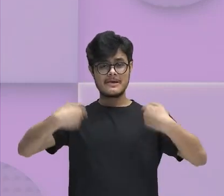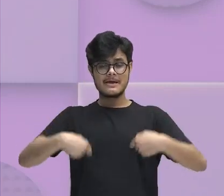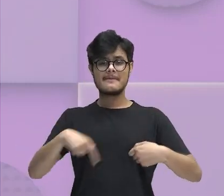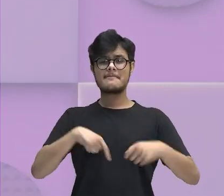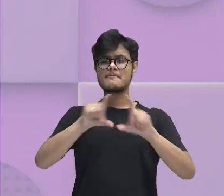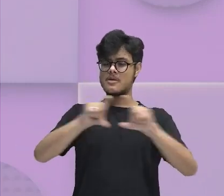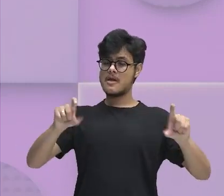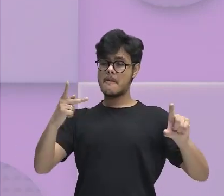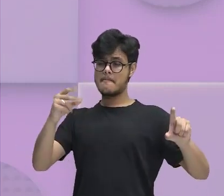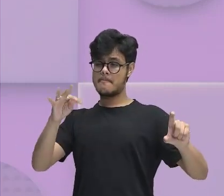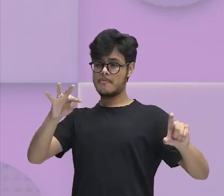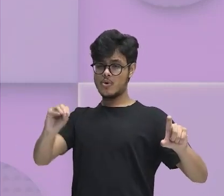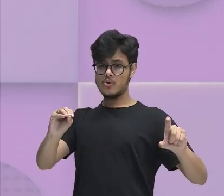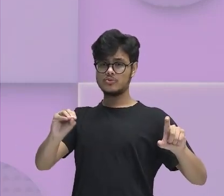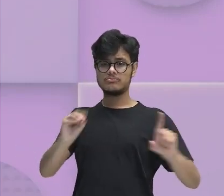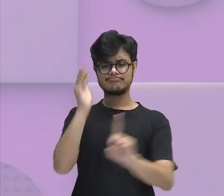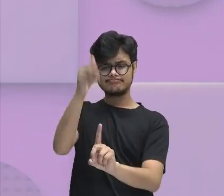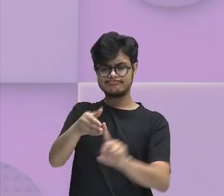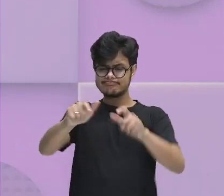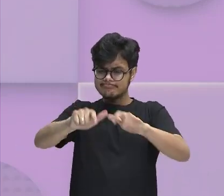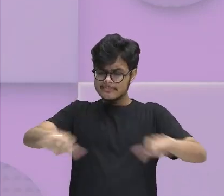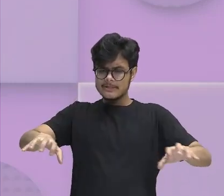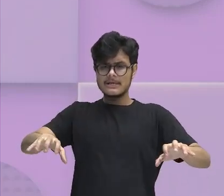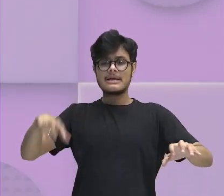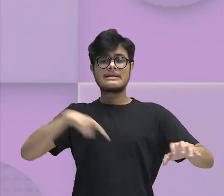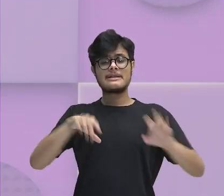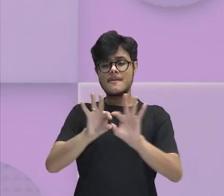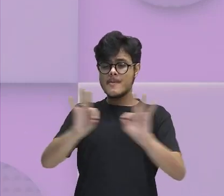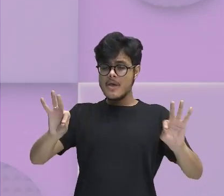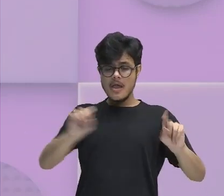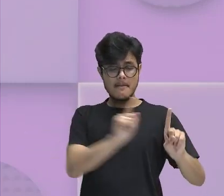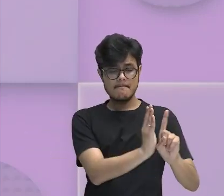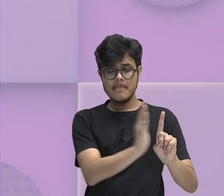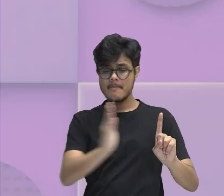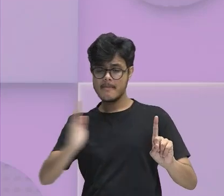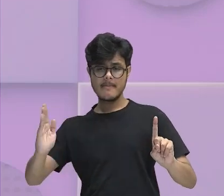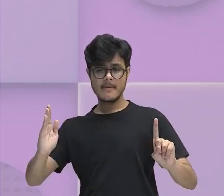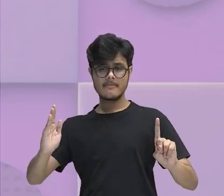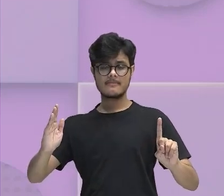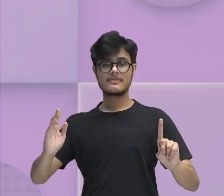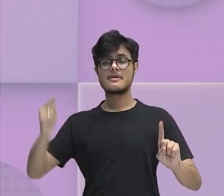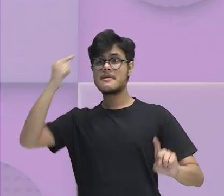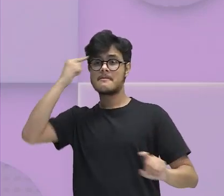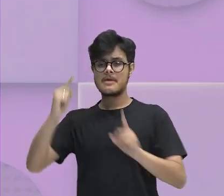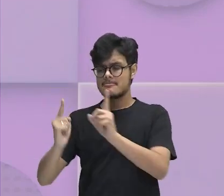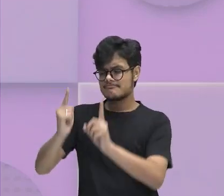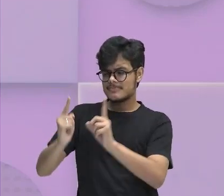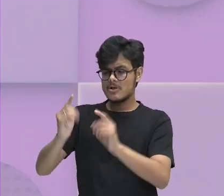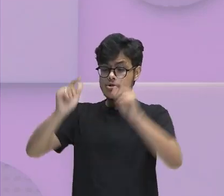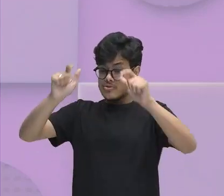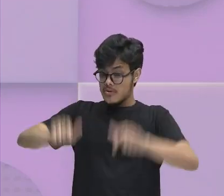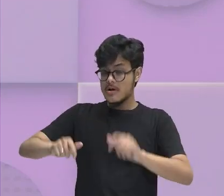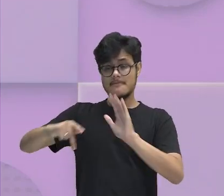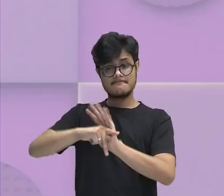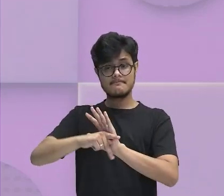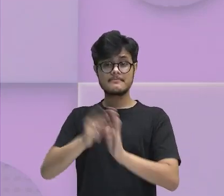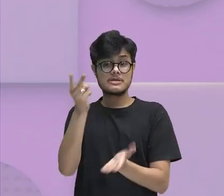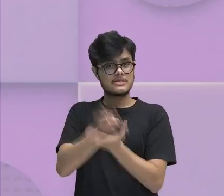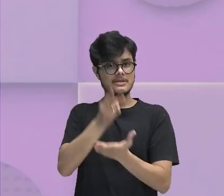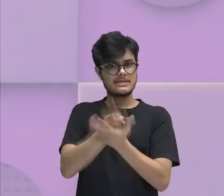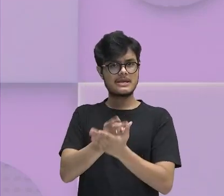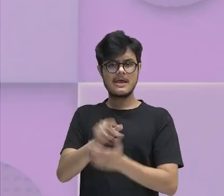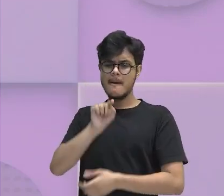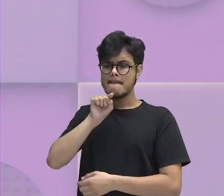palavra ponto, toda vez que estou trabalhando com o plano cartesiano, tem que me remeter a uma coordenada. Então, todo